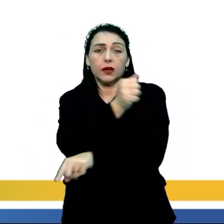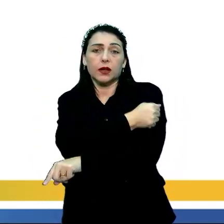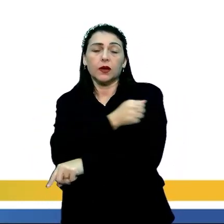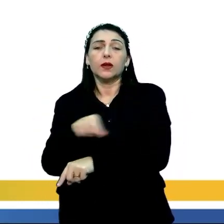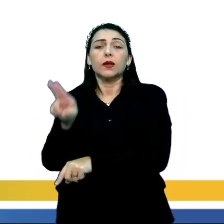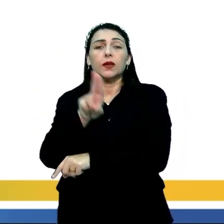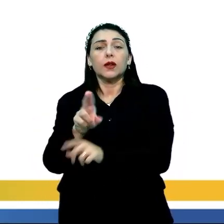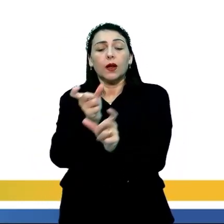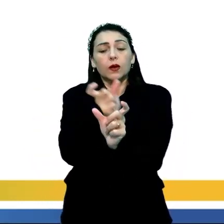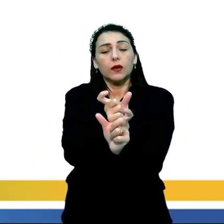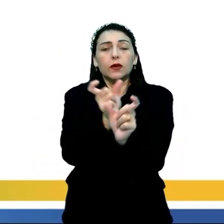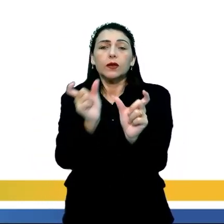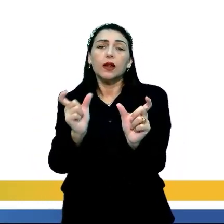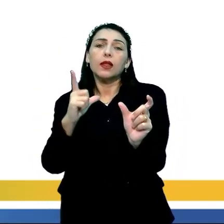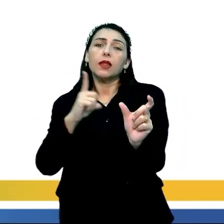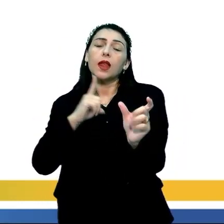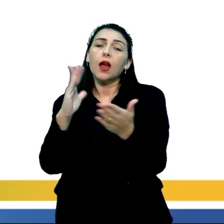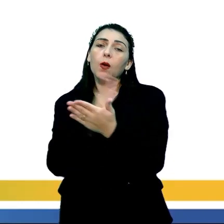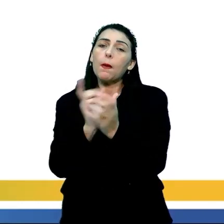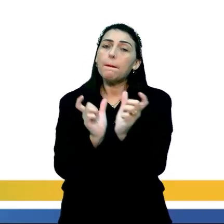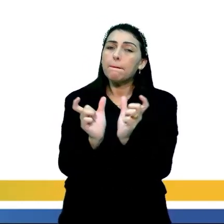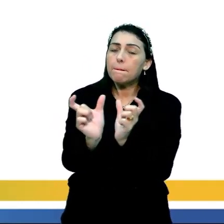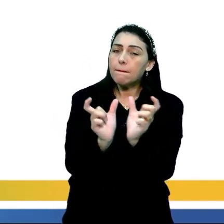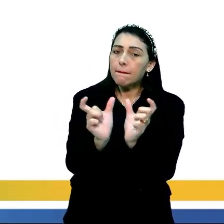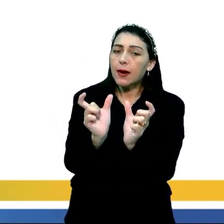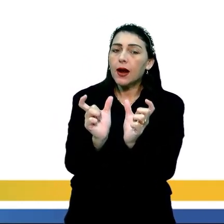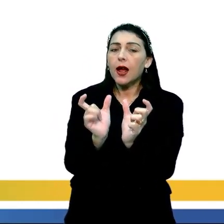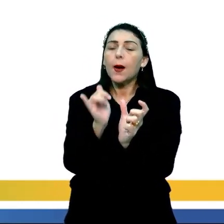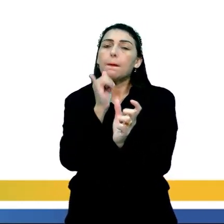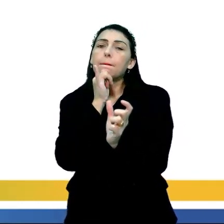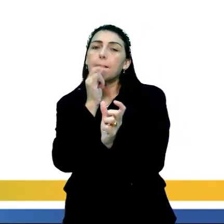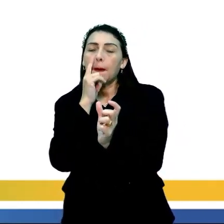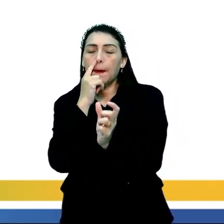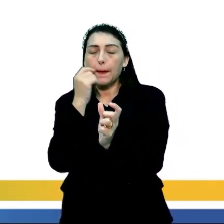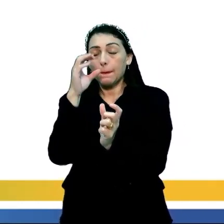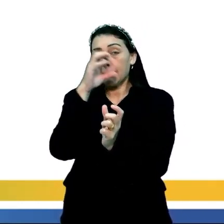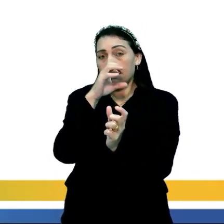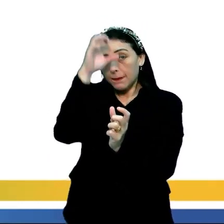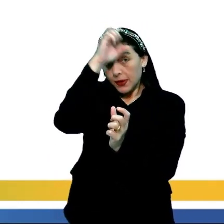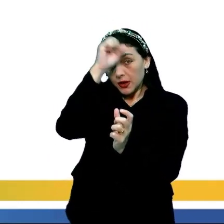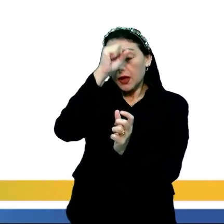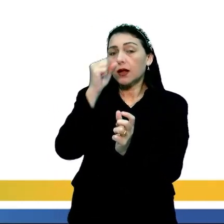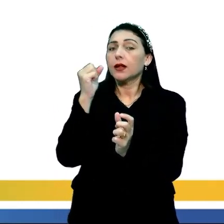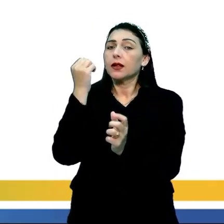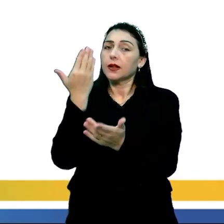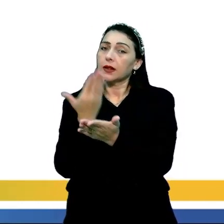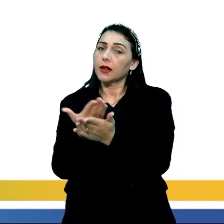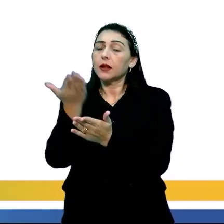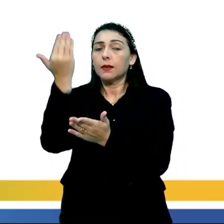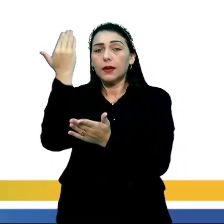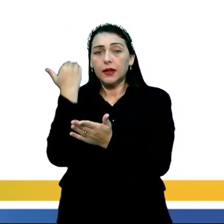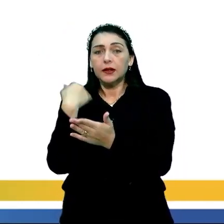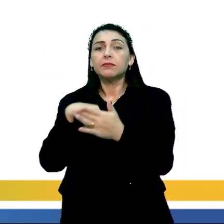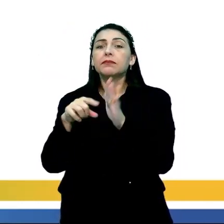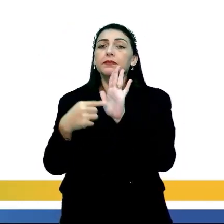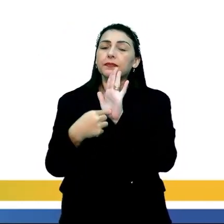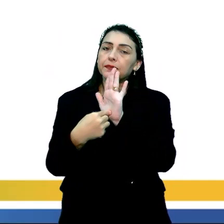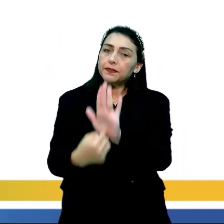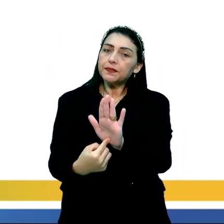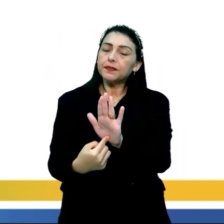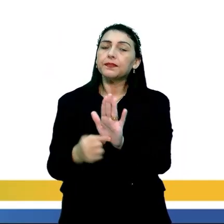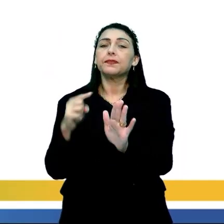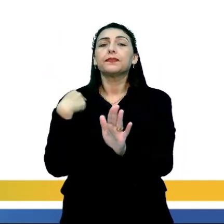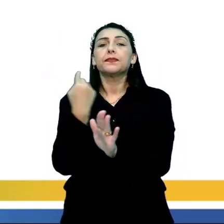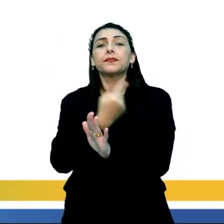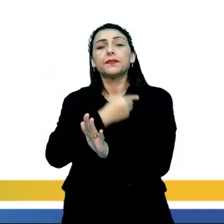utilizam sinônimos. Existem algumas palavras-chave, como nós aprendemos na aula passada. E aí nós temos a apresentação na